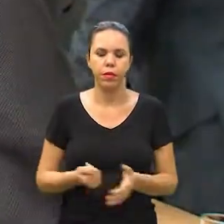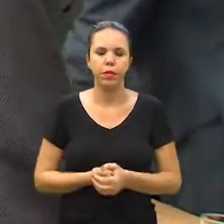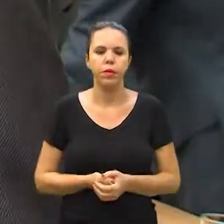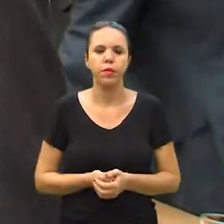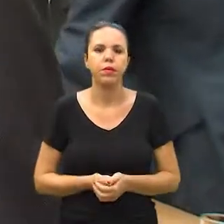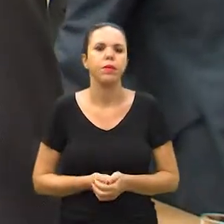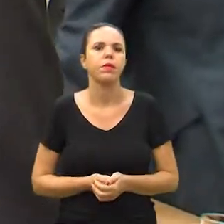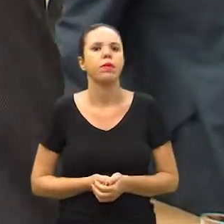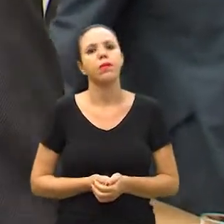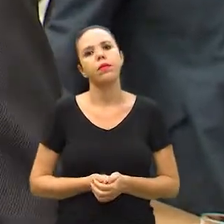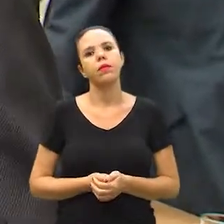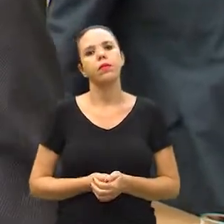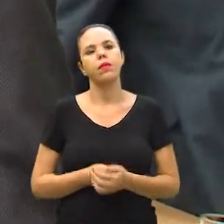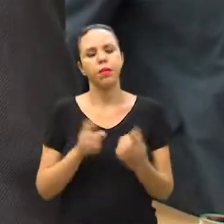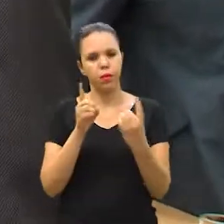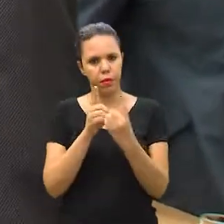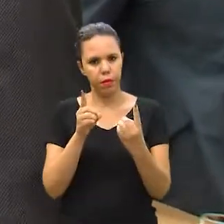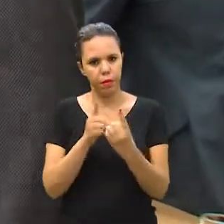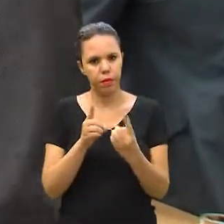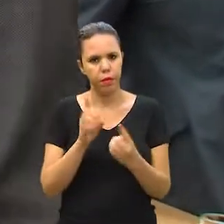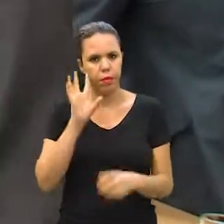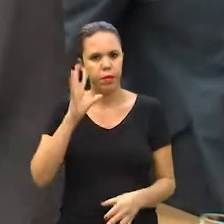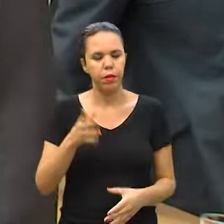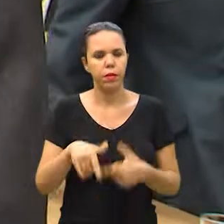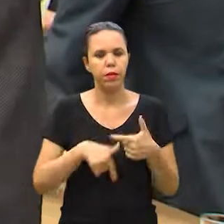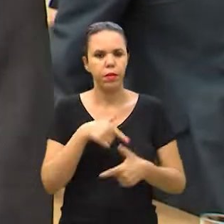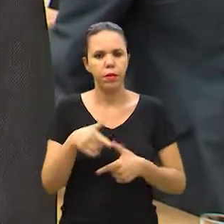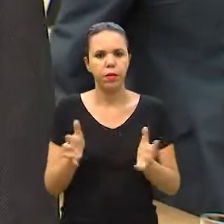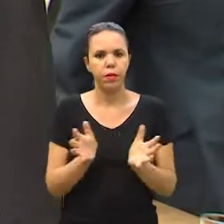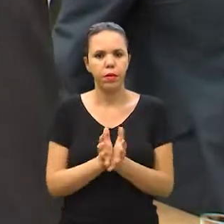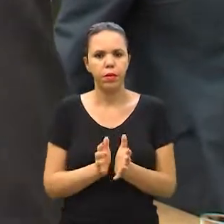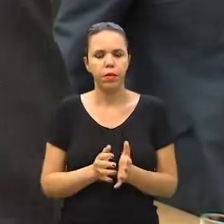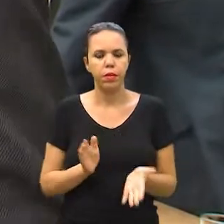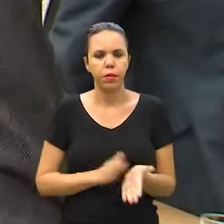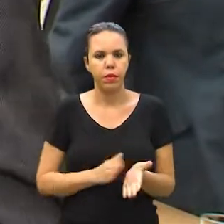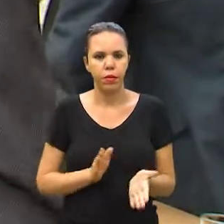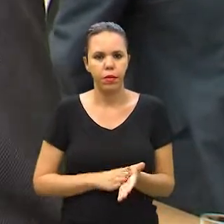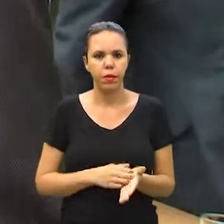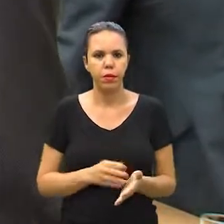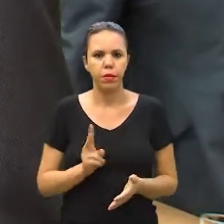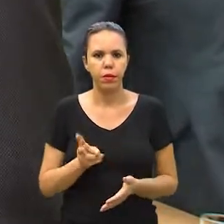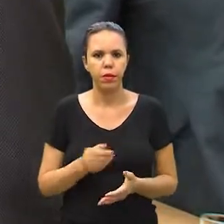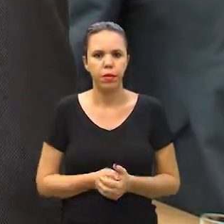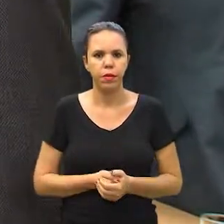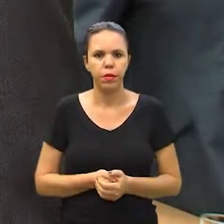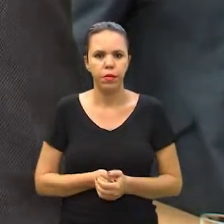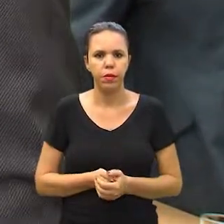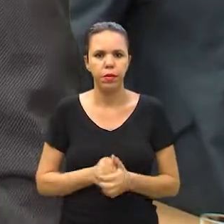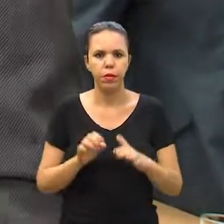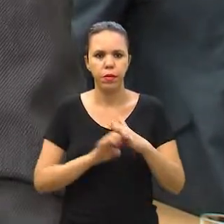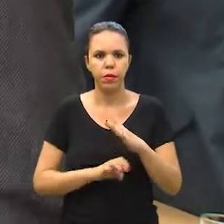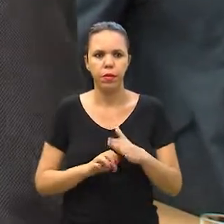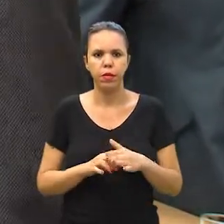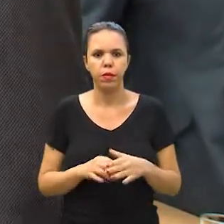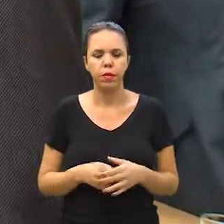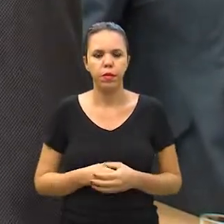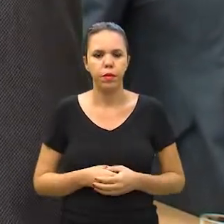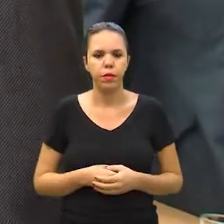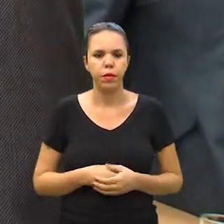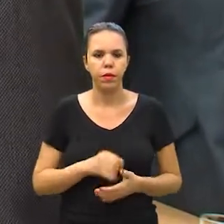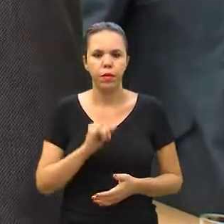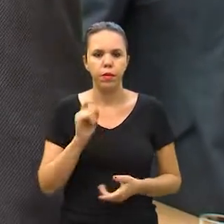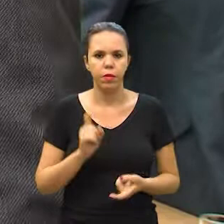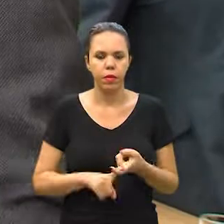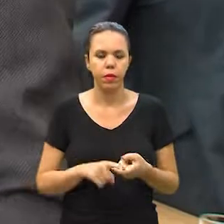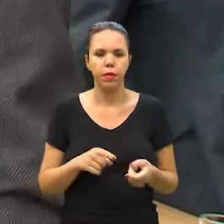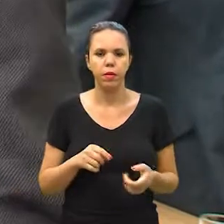ainda estão em atraso. Isso foi atendido, isso é resultado do trabalho da comissão que cobrava insistentemente que as empresas fossem